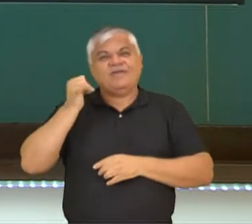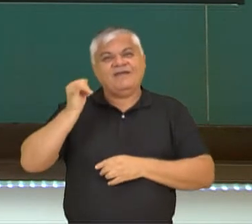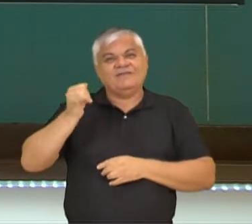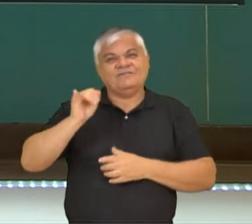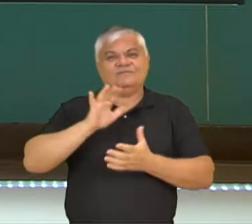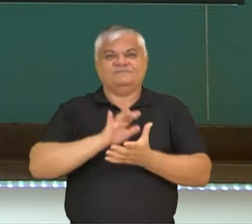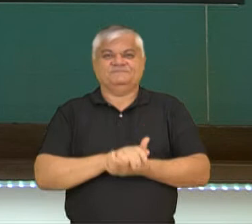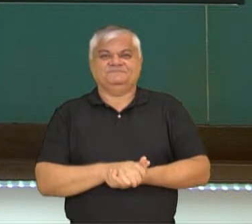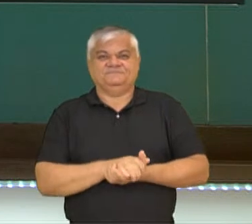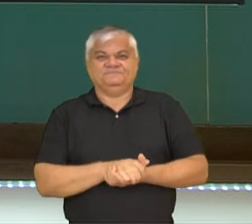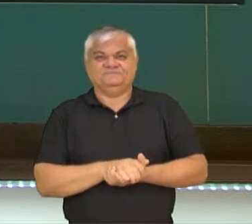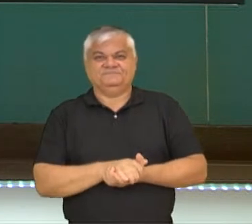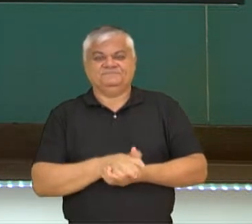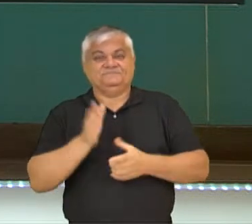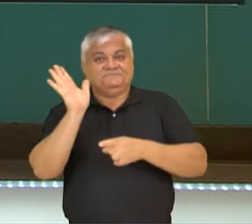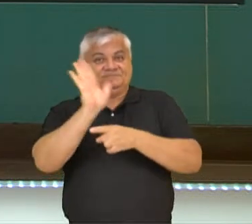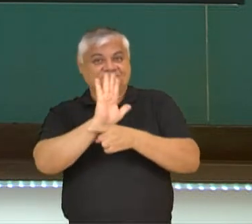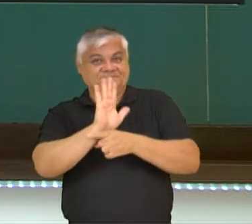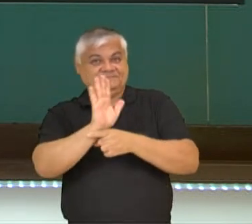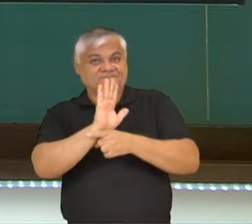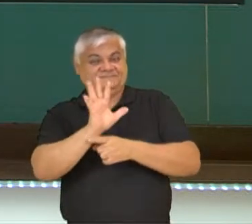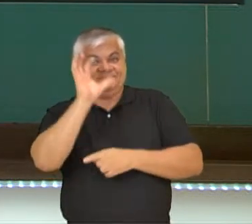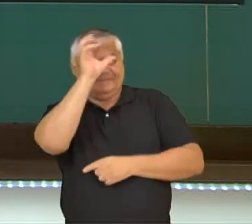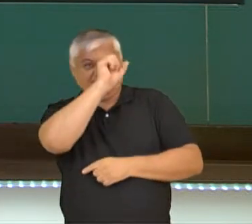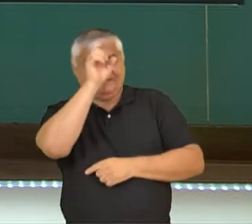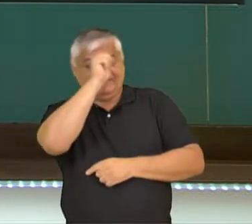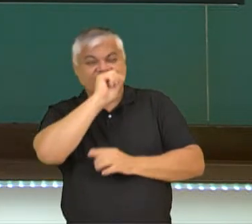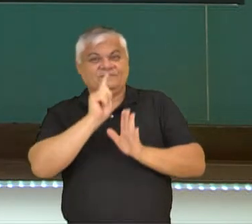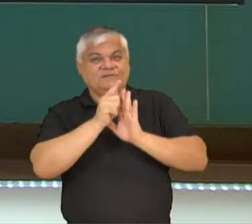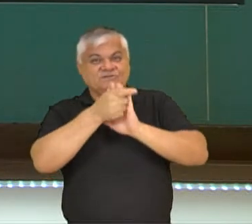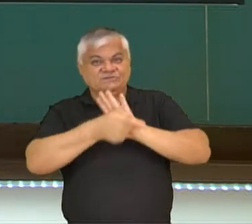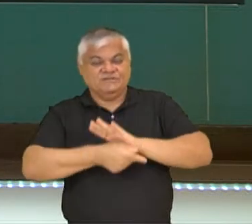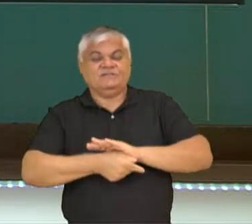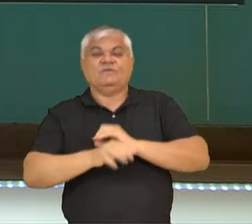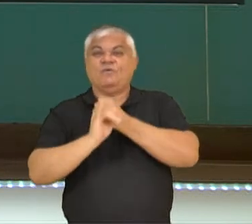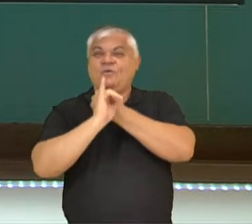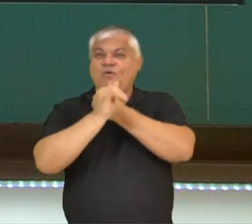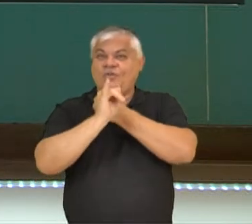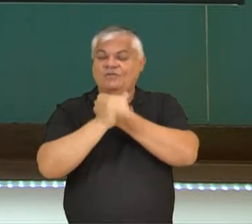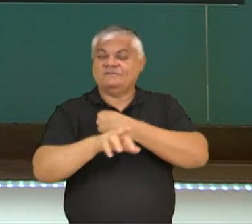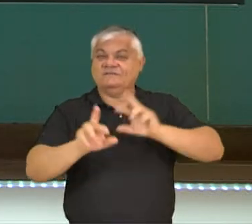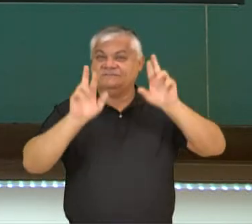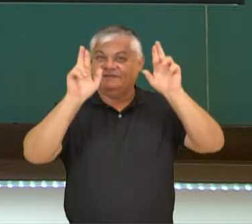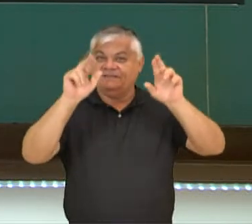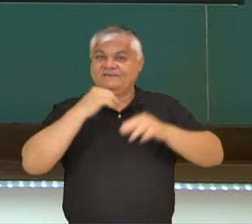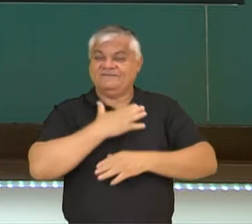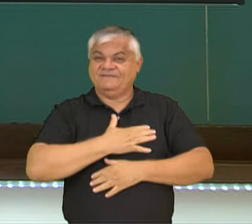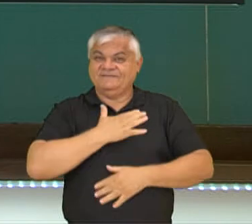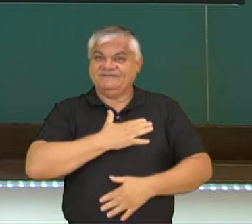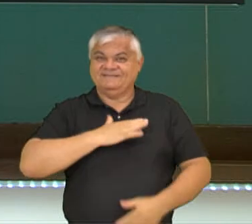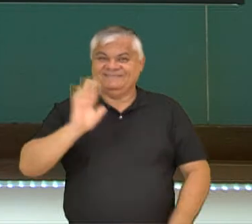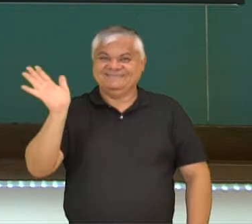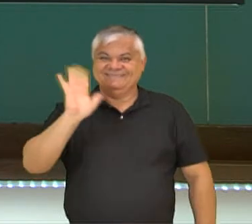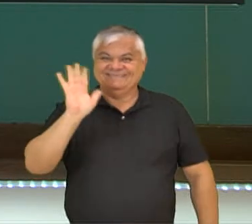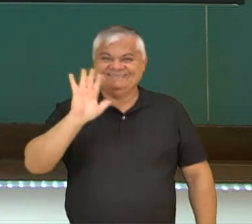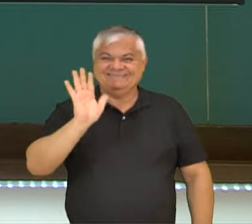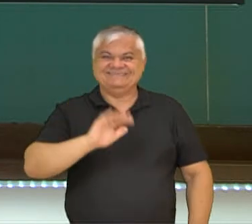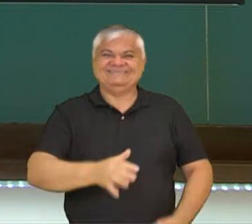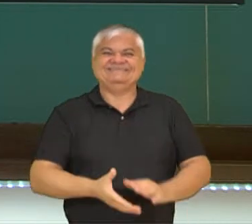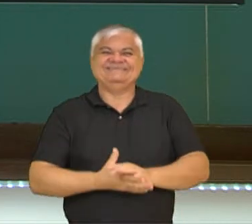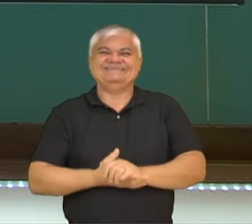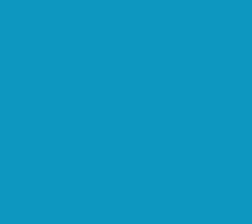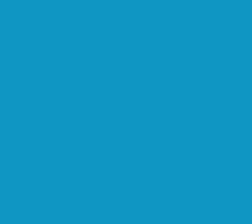narradores. Neste vídeo, nós falamos sobre o gênero crônica. Espero que vocês tenham gostado. Até breve!